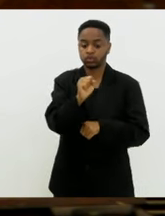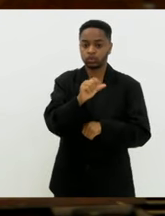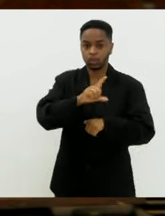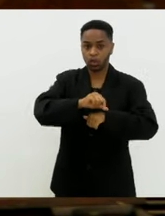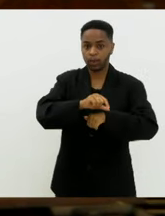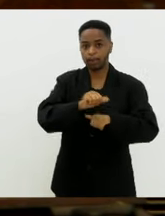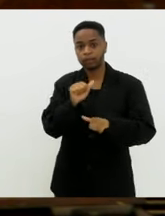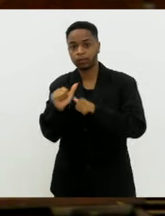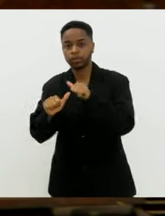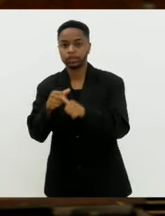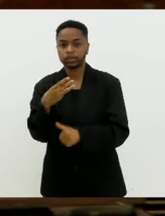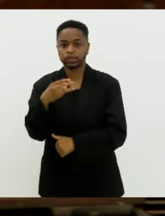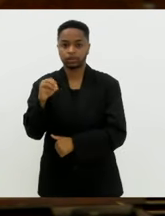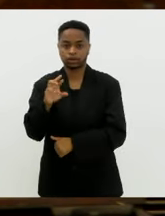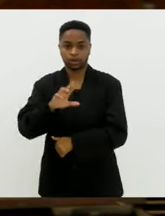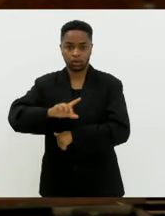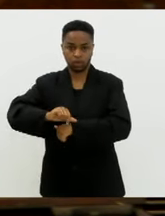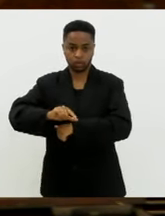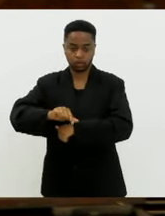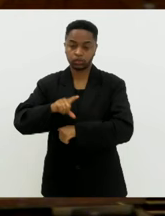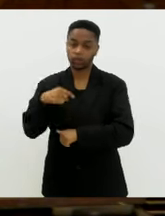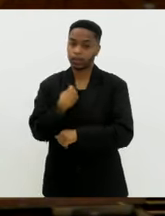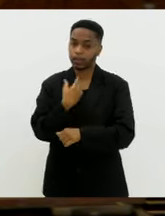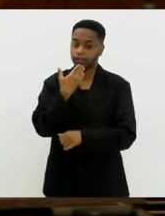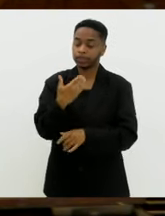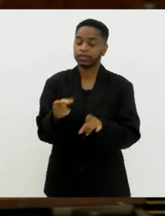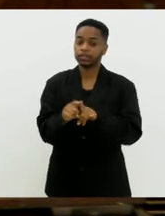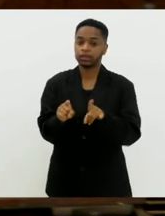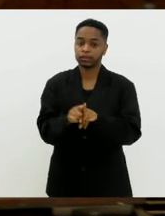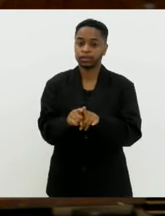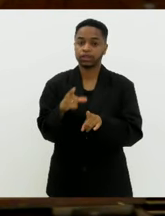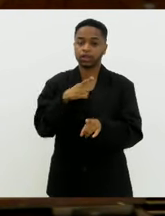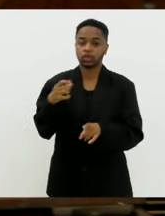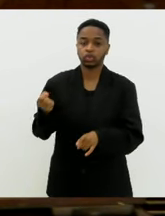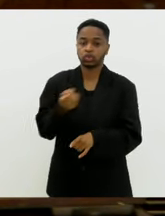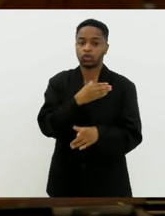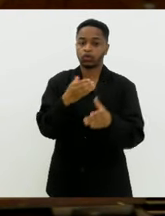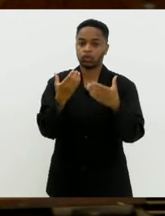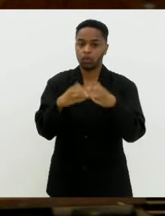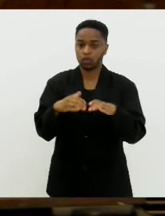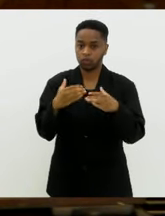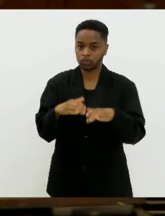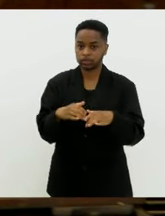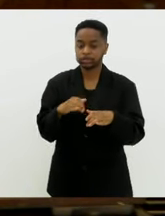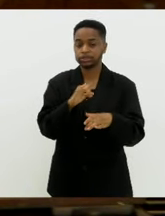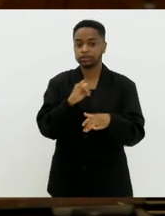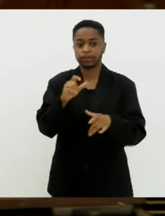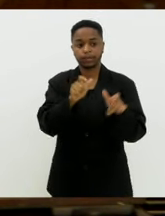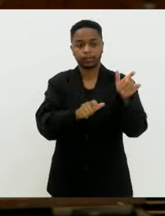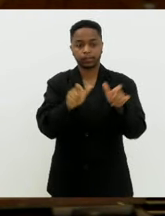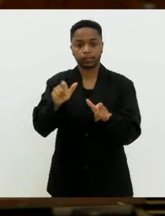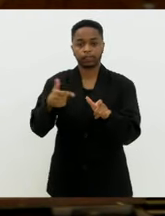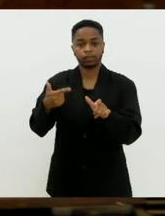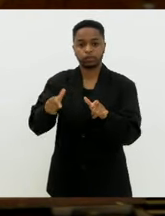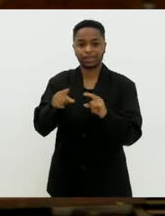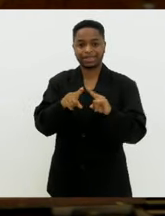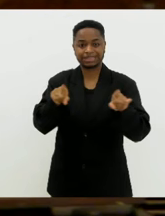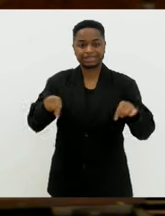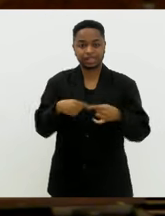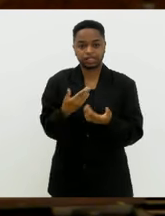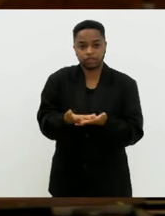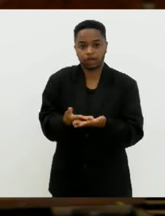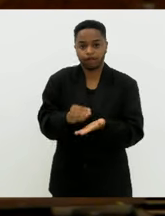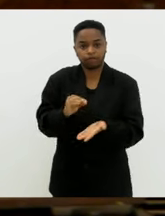gente cobra, como cobra também, que se realize um novo concurso para que não tenha nenhuma sala de aula com falta